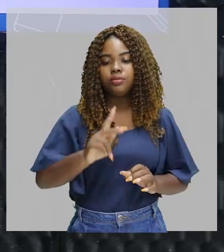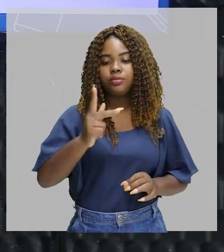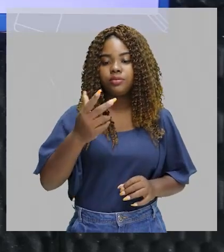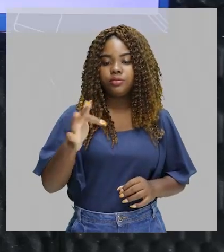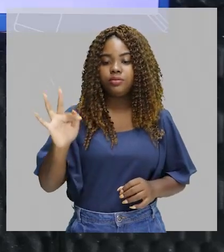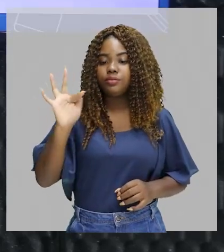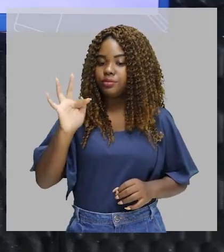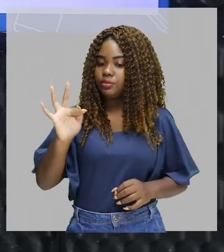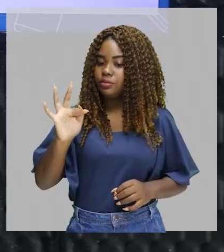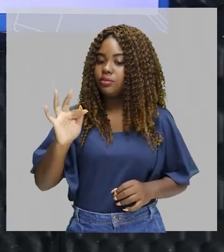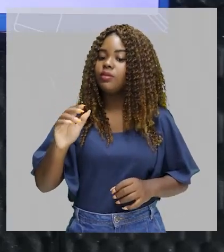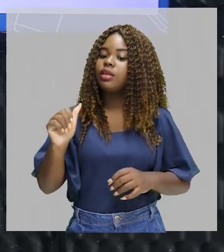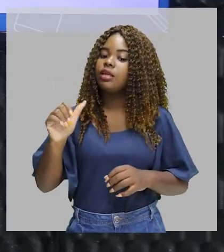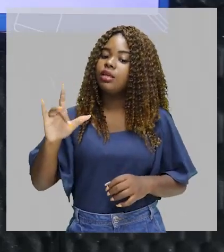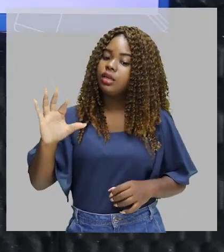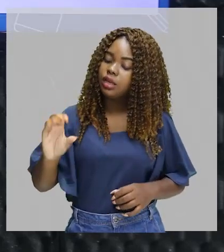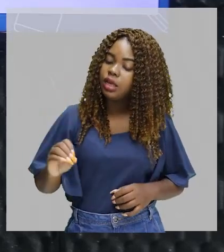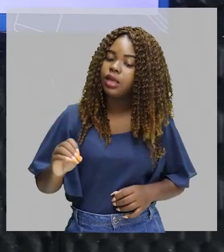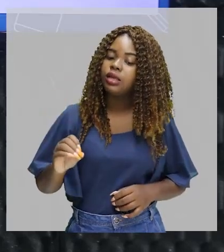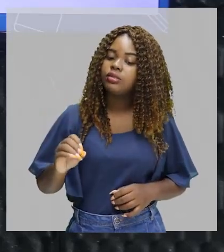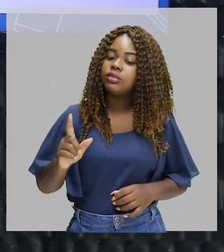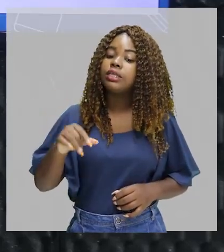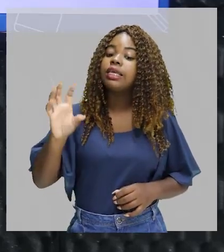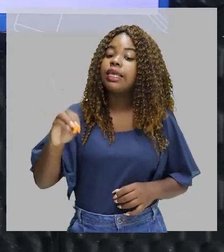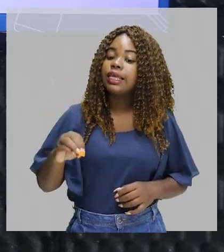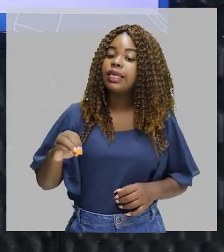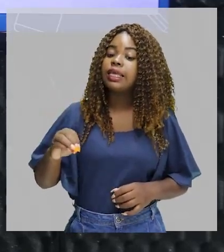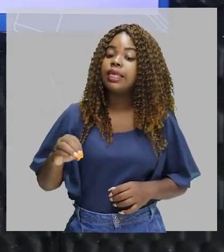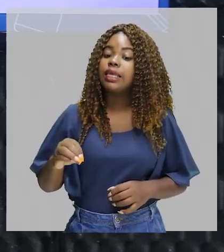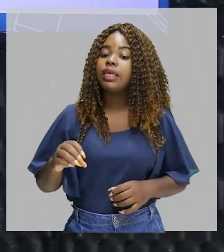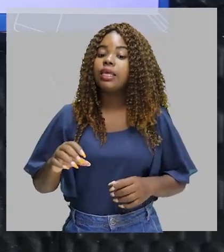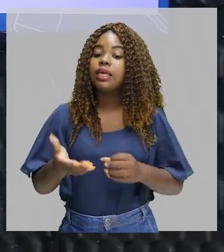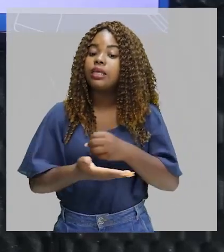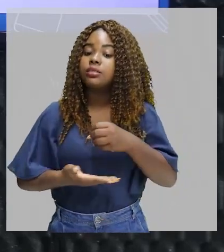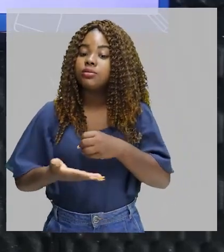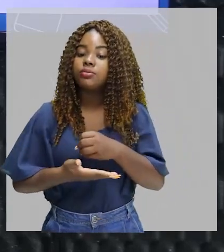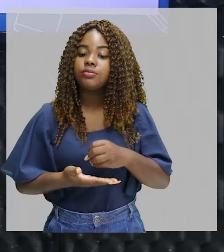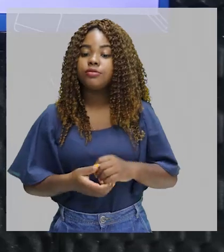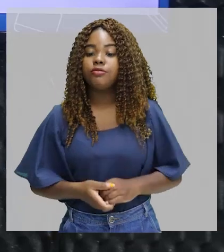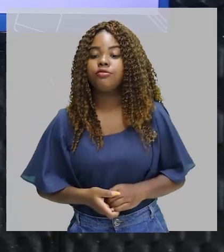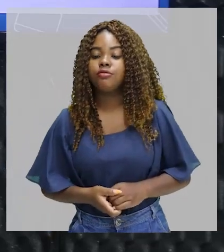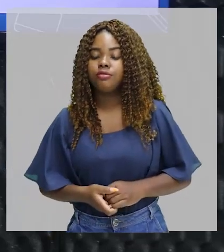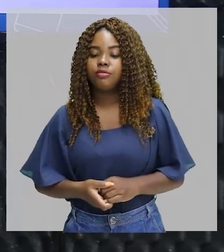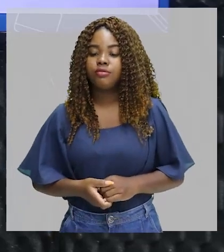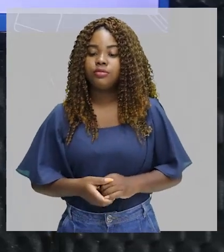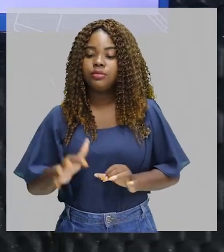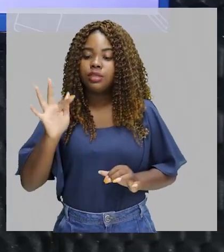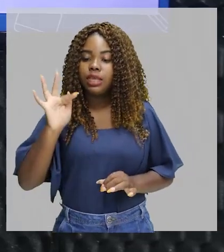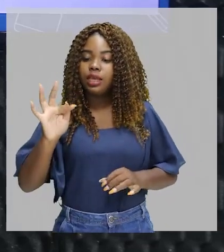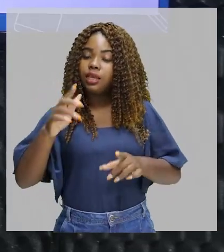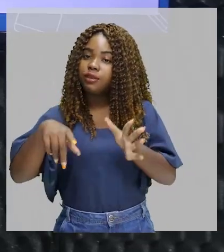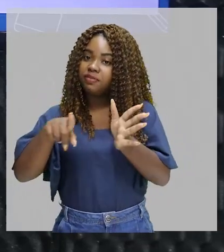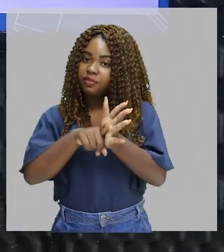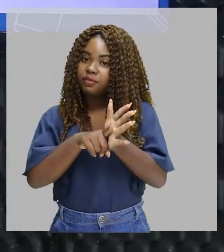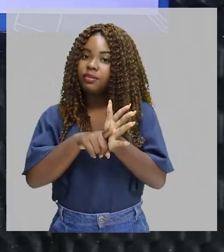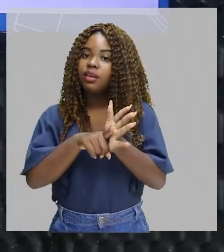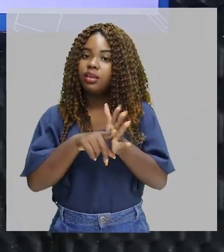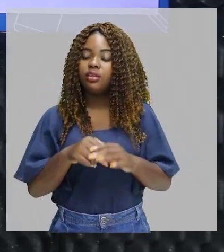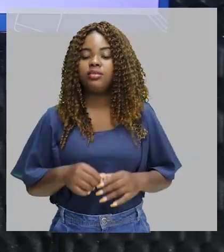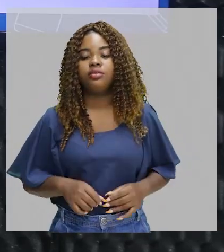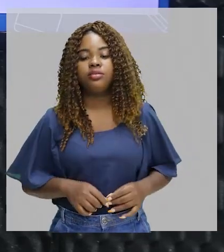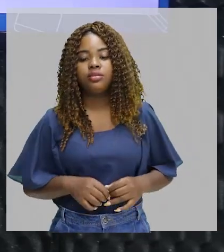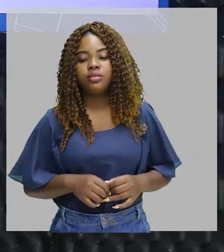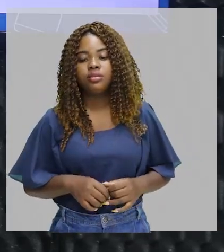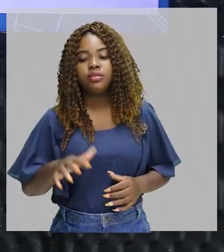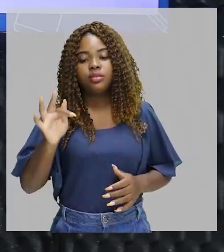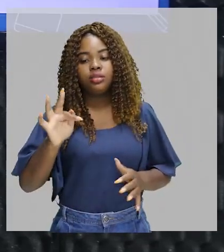HF, ele é um ácido. Quem é o seu conjugado? Quem é a sua base conjugada? O F-.